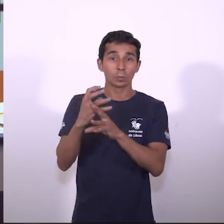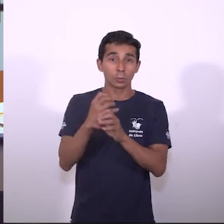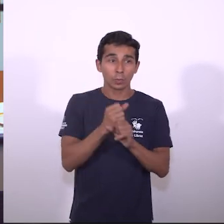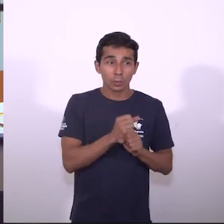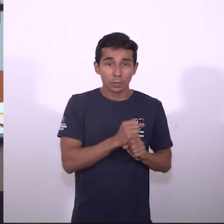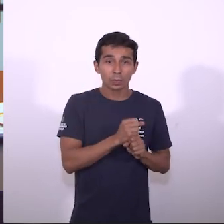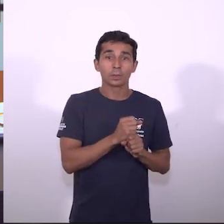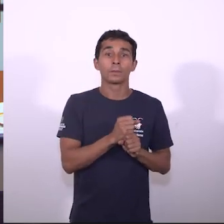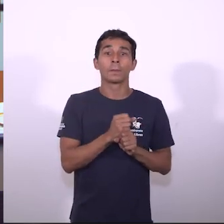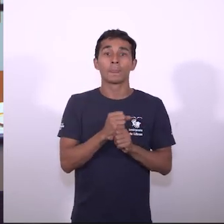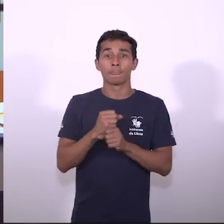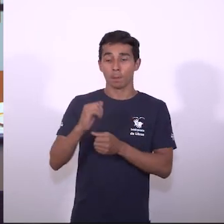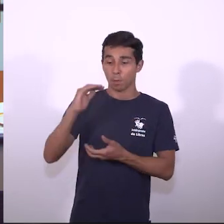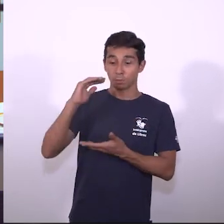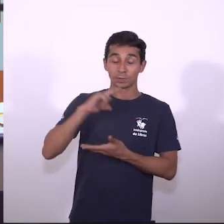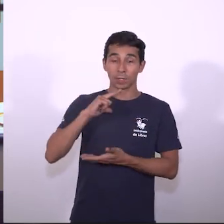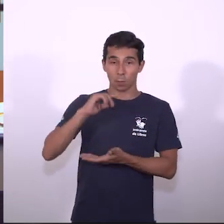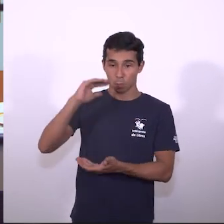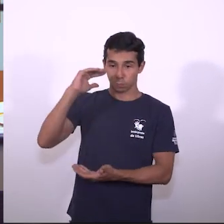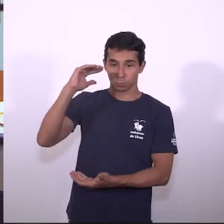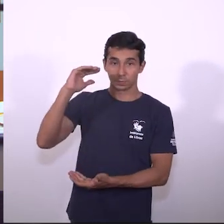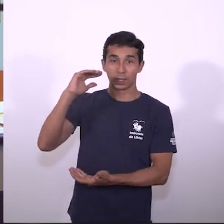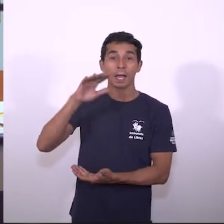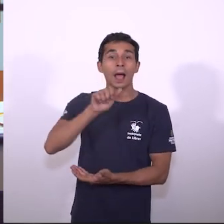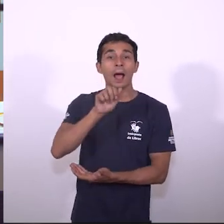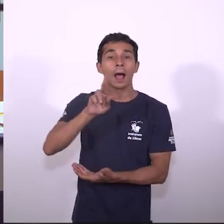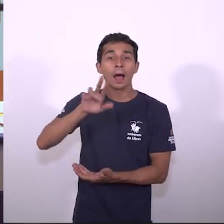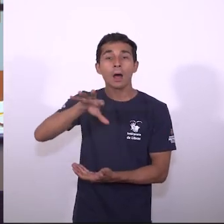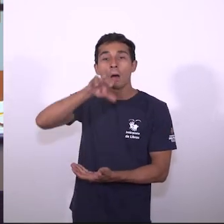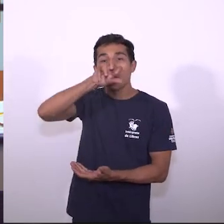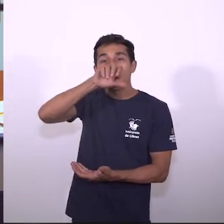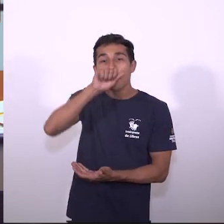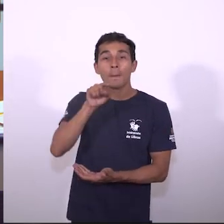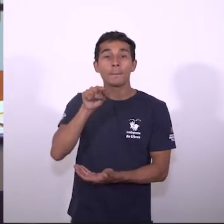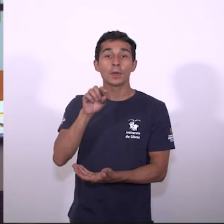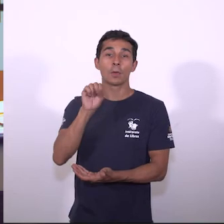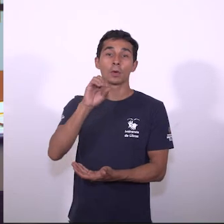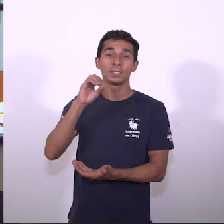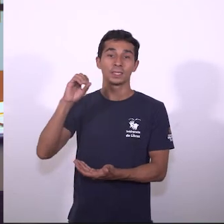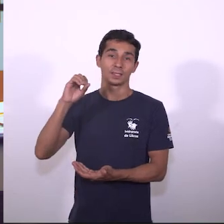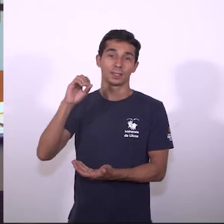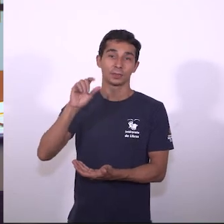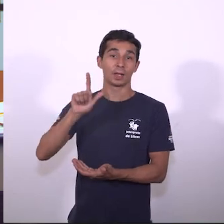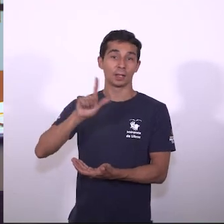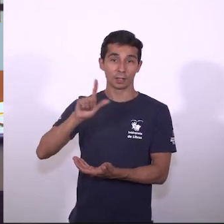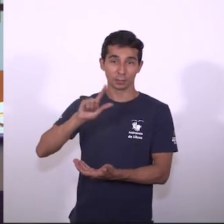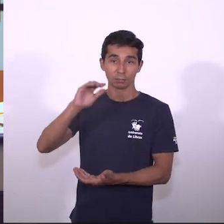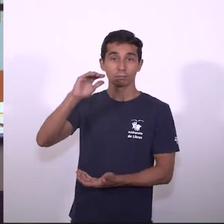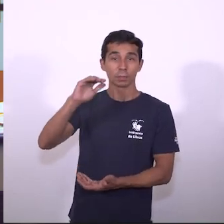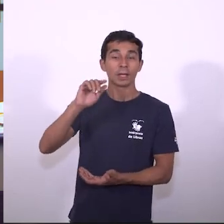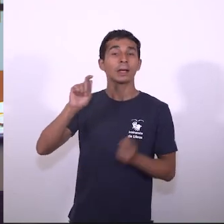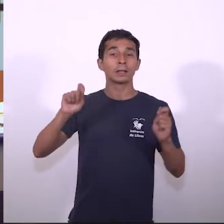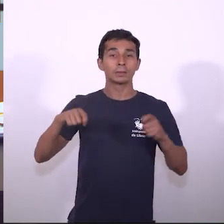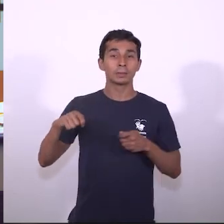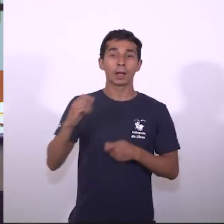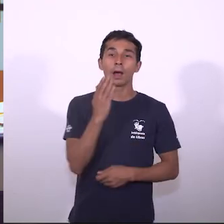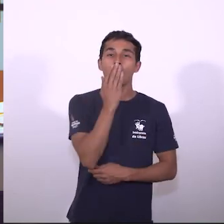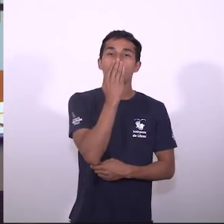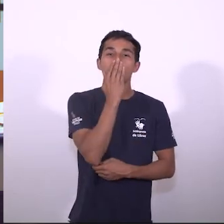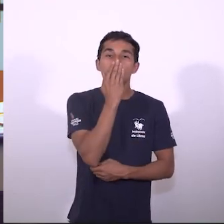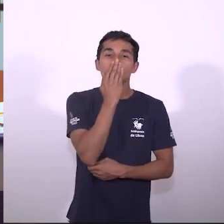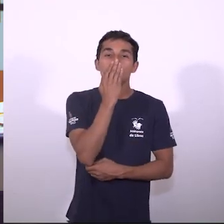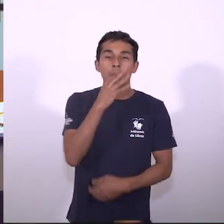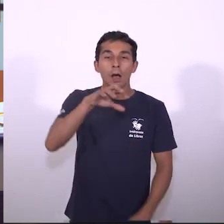esse tanque ele tem conseguido se manter por 24 horas o atendimento do paciente.